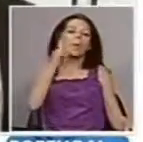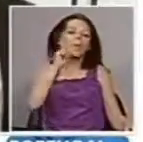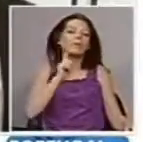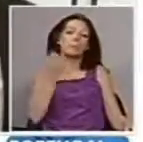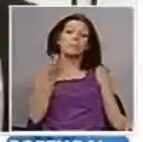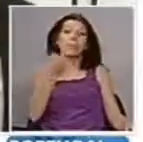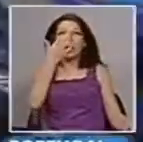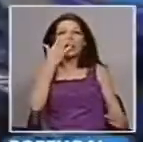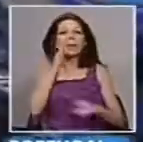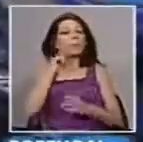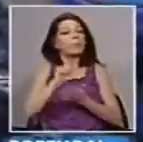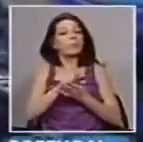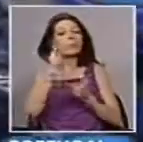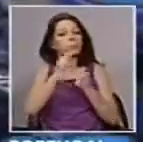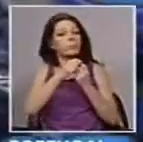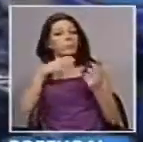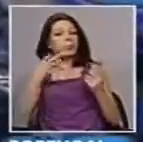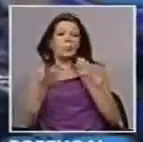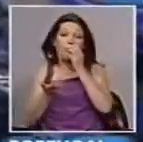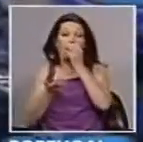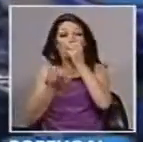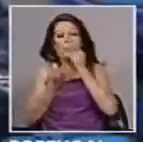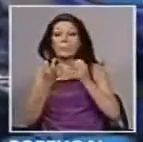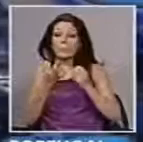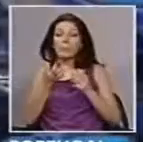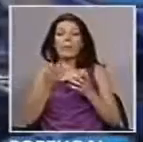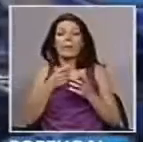Um exemplo de sucesso que, apesar de